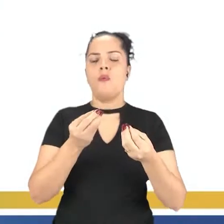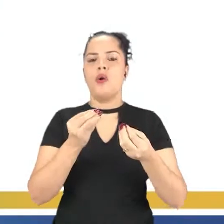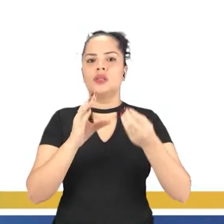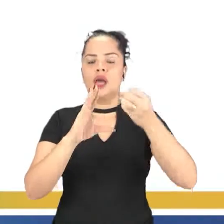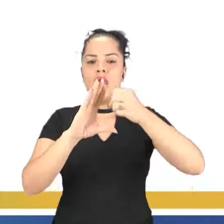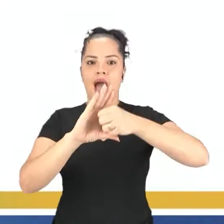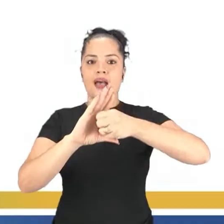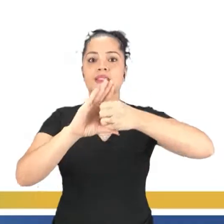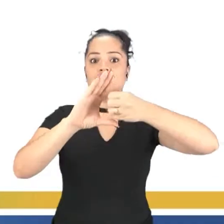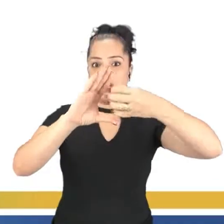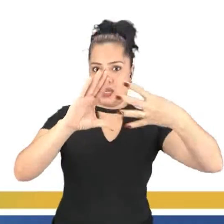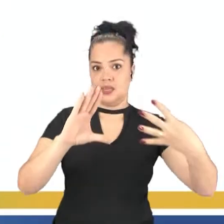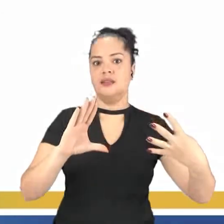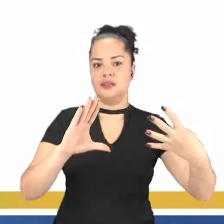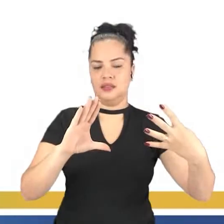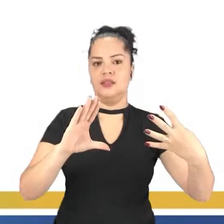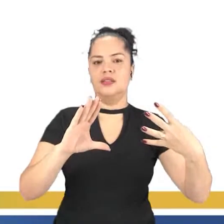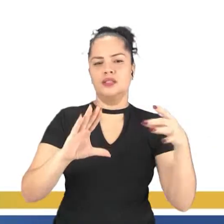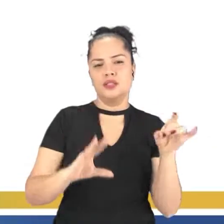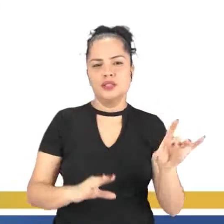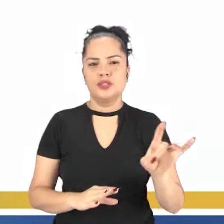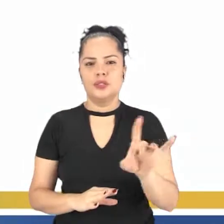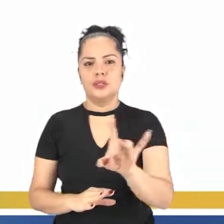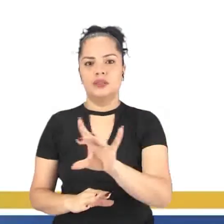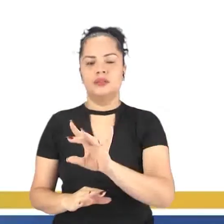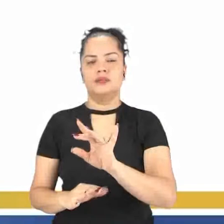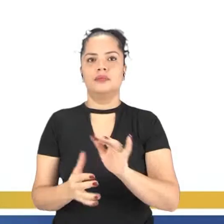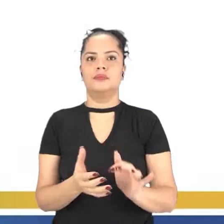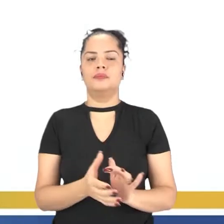características que as diferenciam.